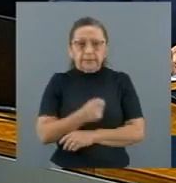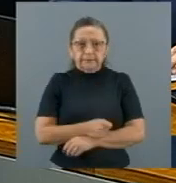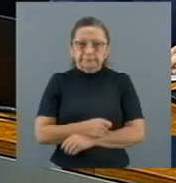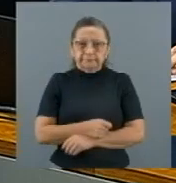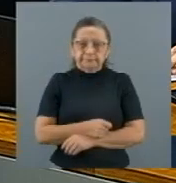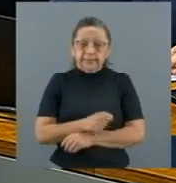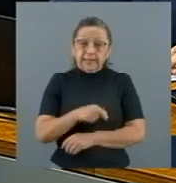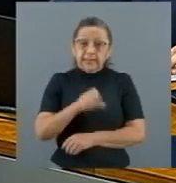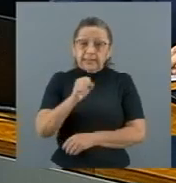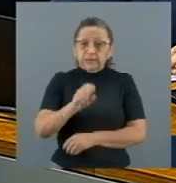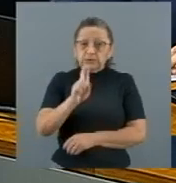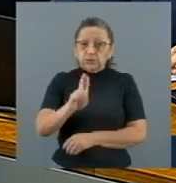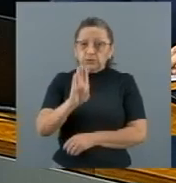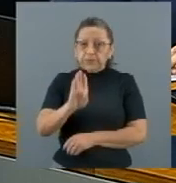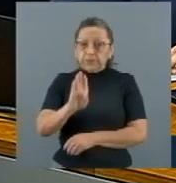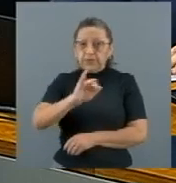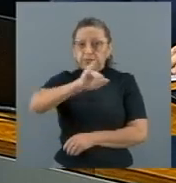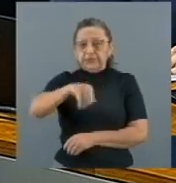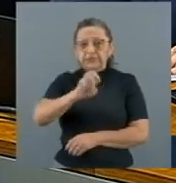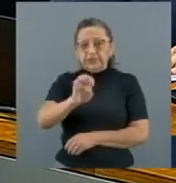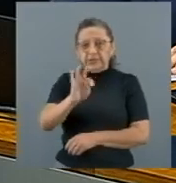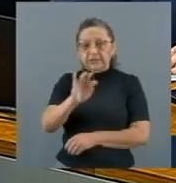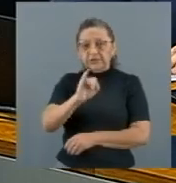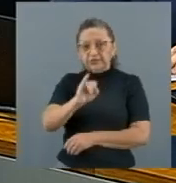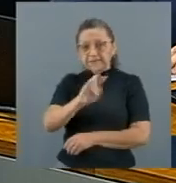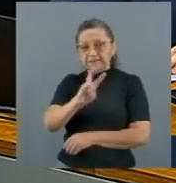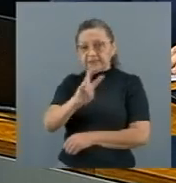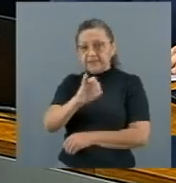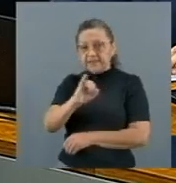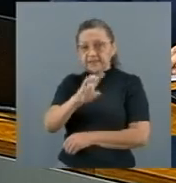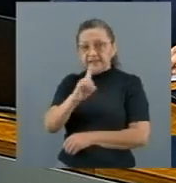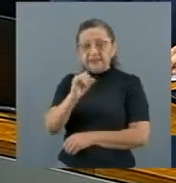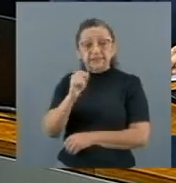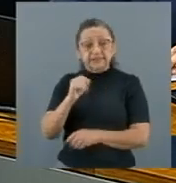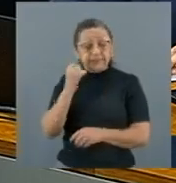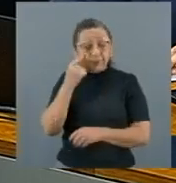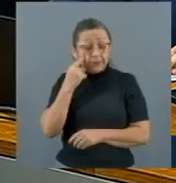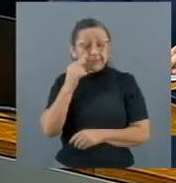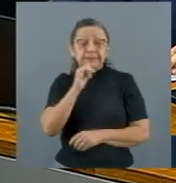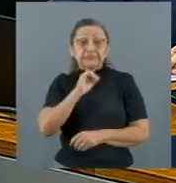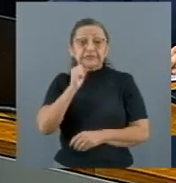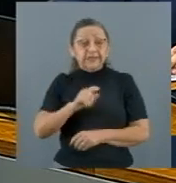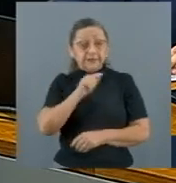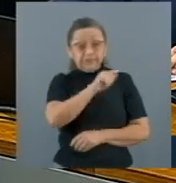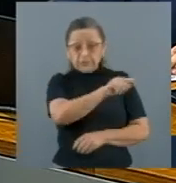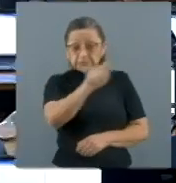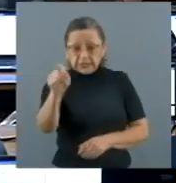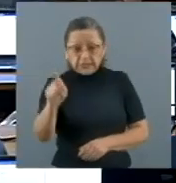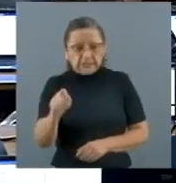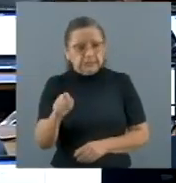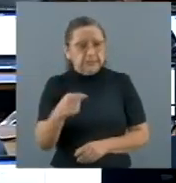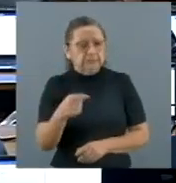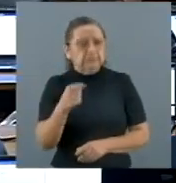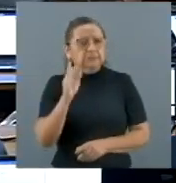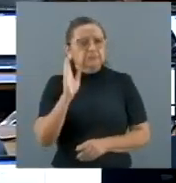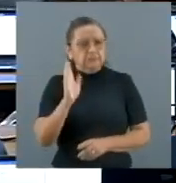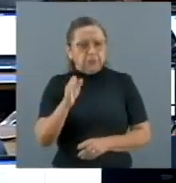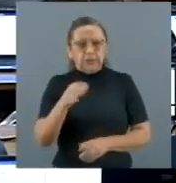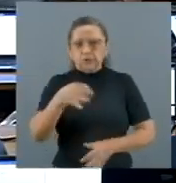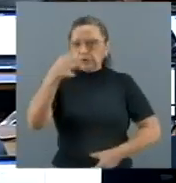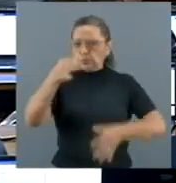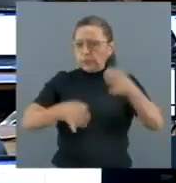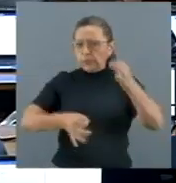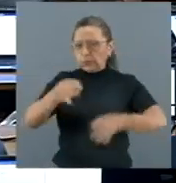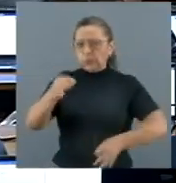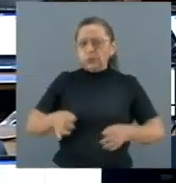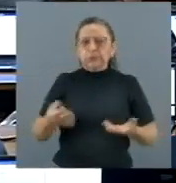subjetividade. Ora, se os senhores julgadores, doutos julgadores, desde a mais alta corte até as